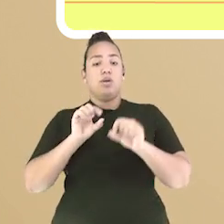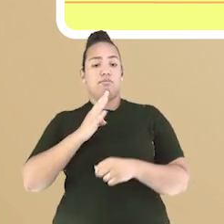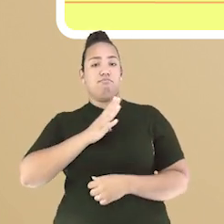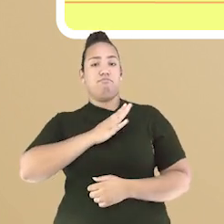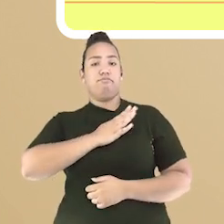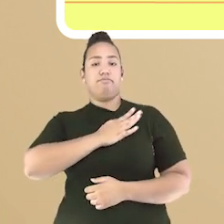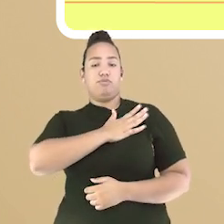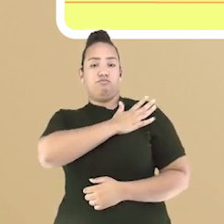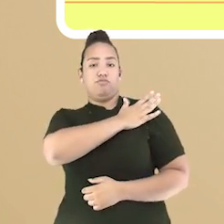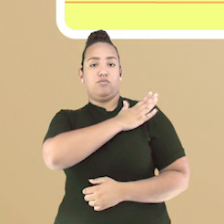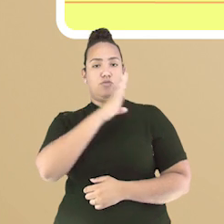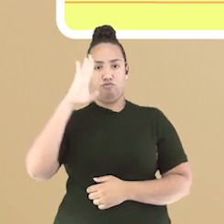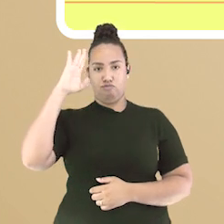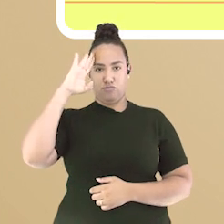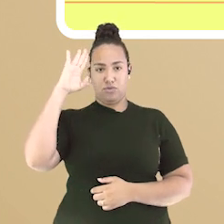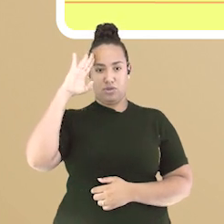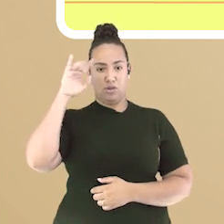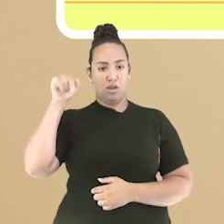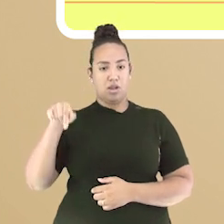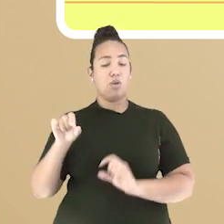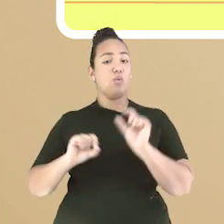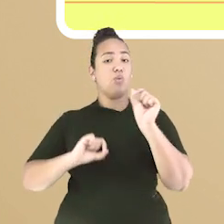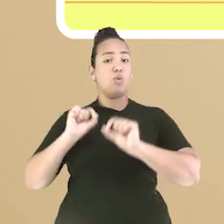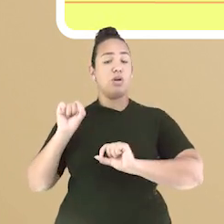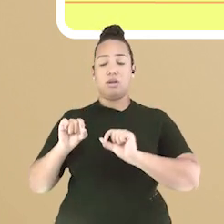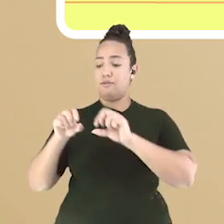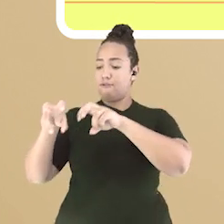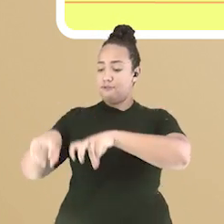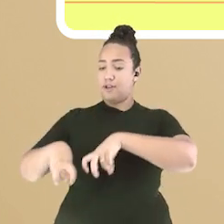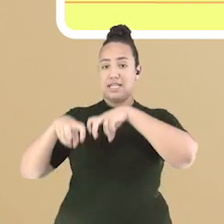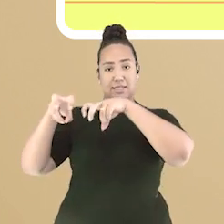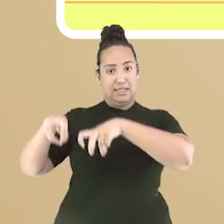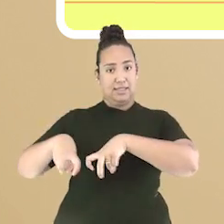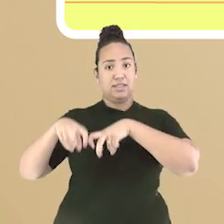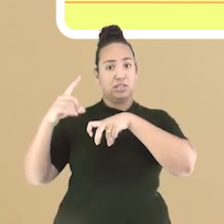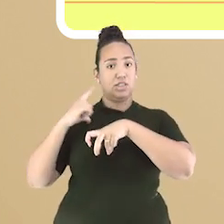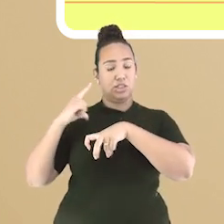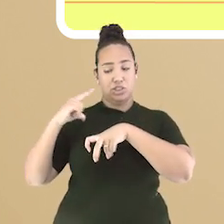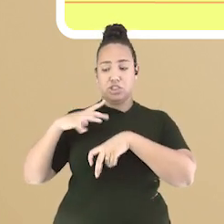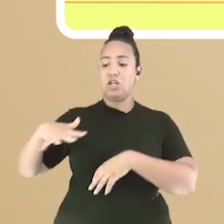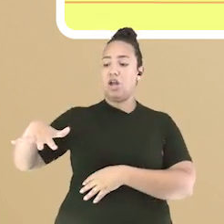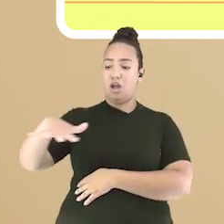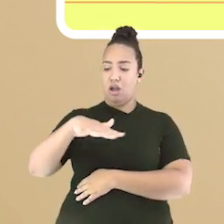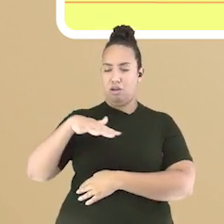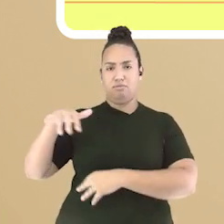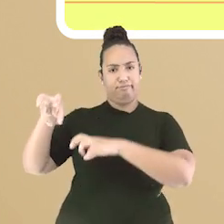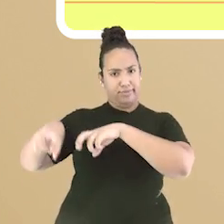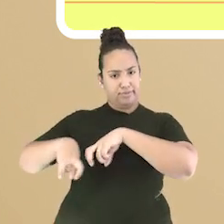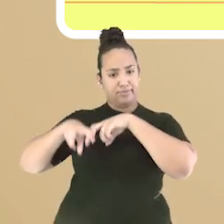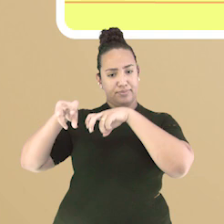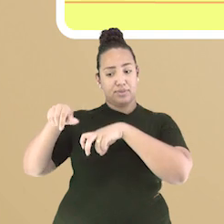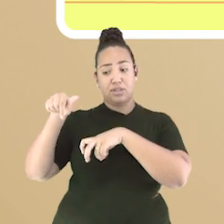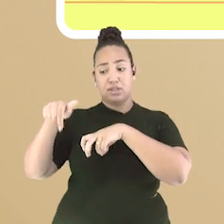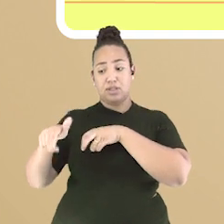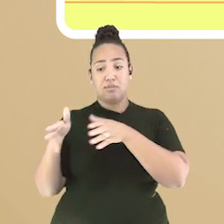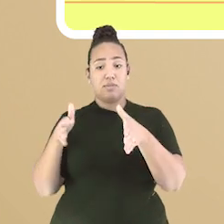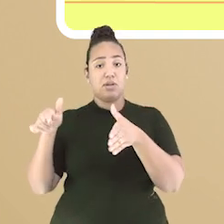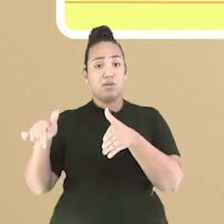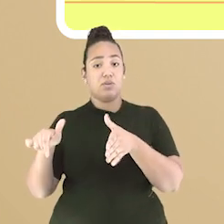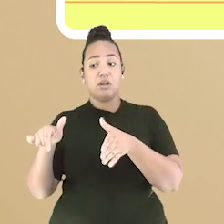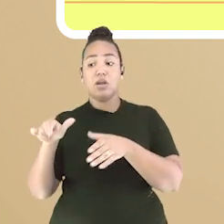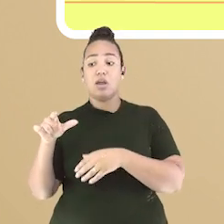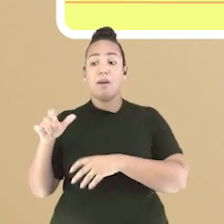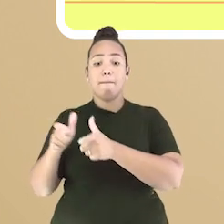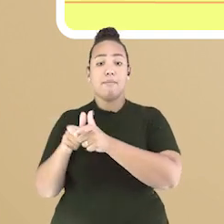coronéis. O coronel é um grande fazendeiro, proprietário de terras e que nessa época eram ligados principalmente